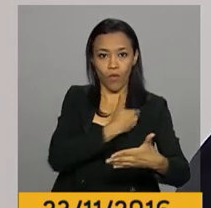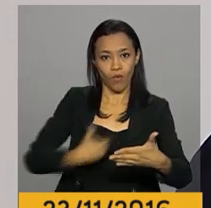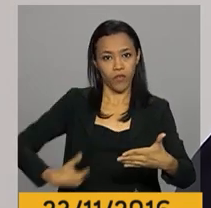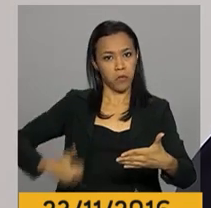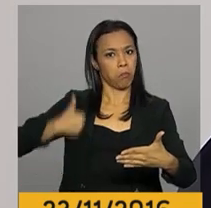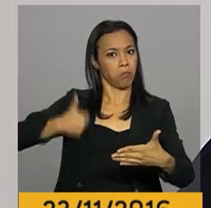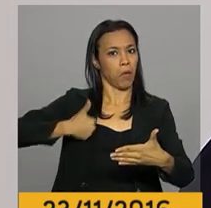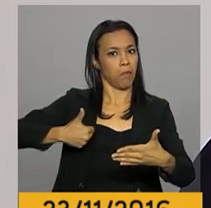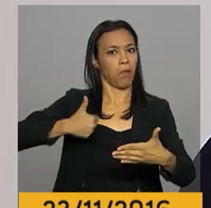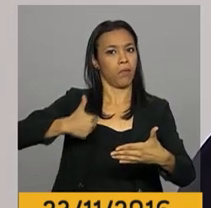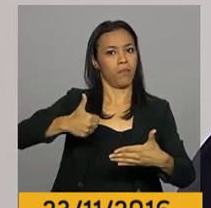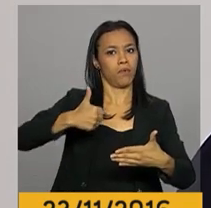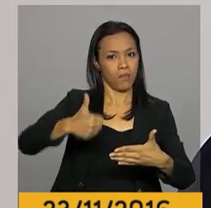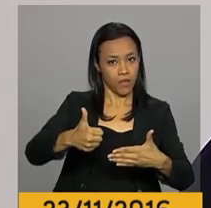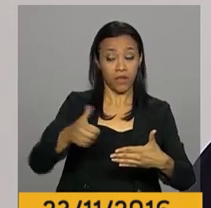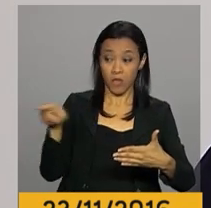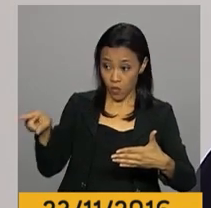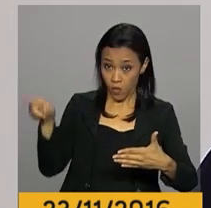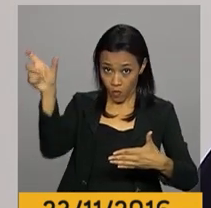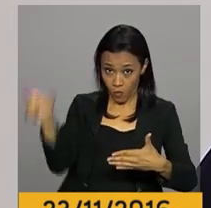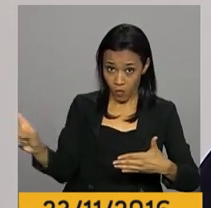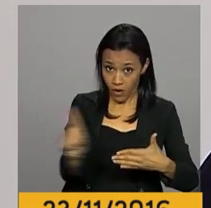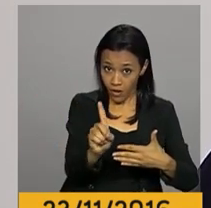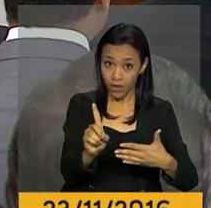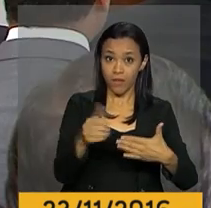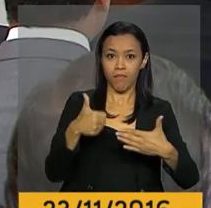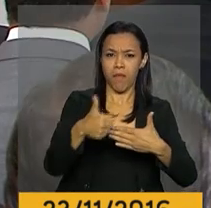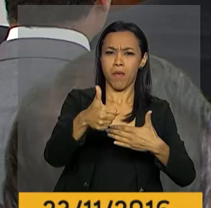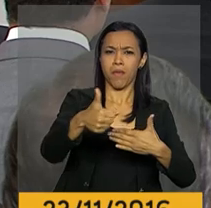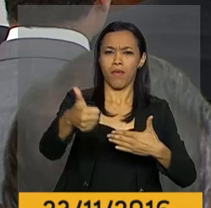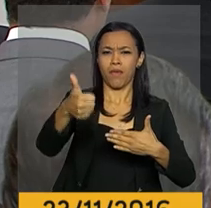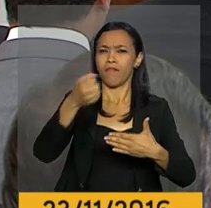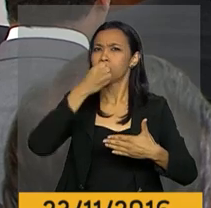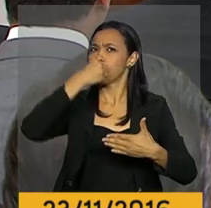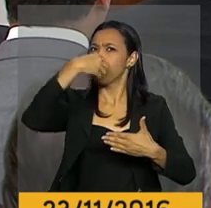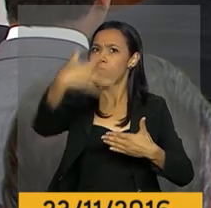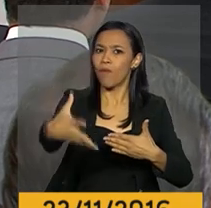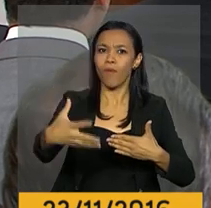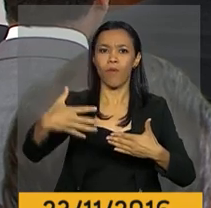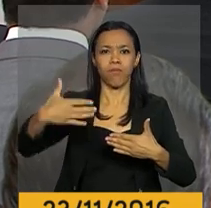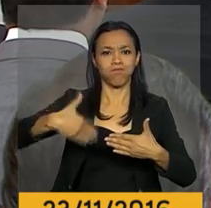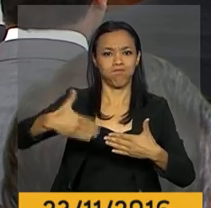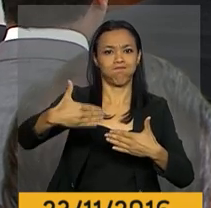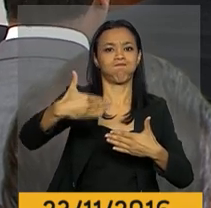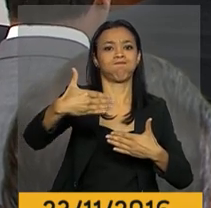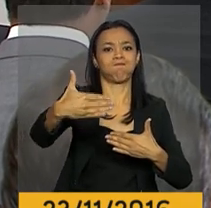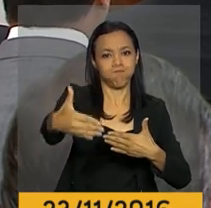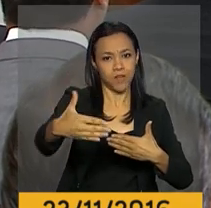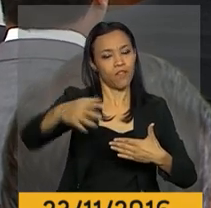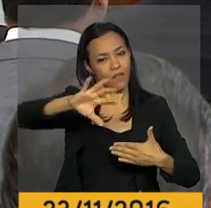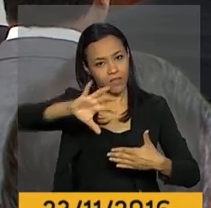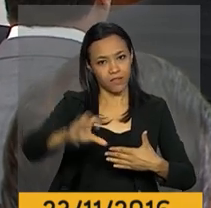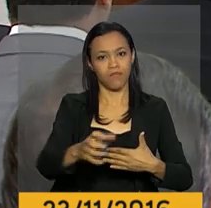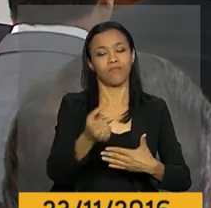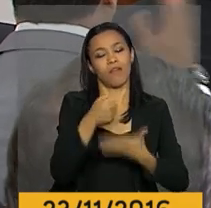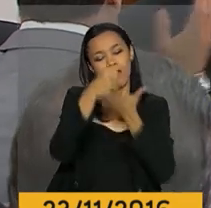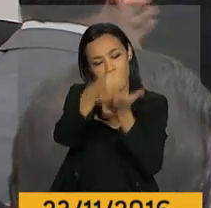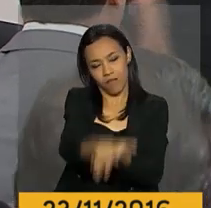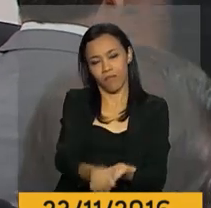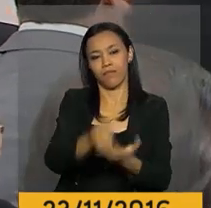a partir do roberto vai ganhar céu azul vai ganhar velocidade cruzeiro nós ao brasil para ver